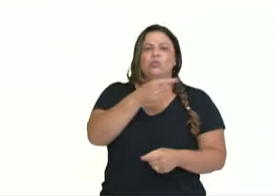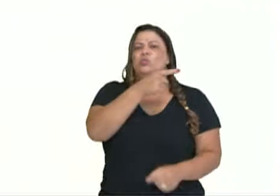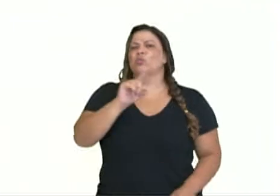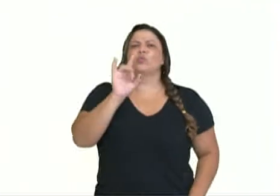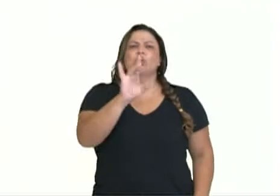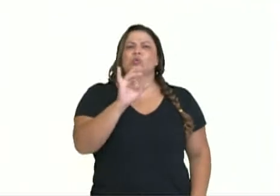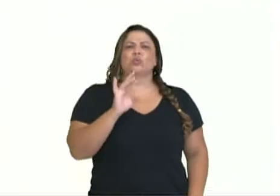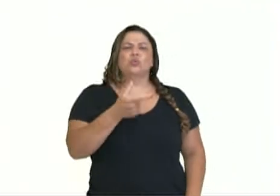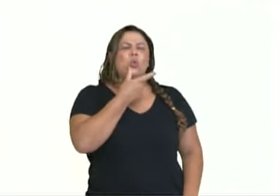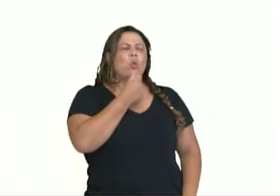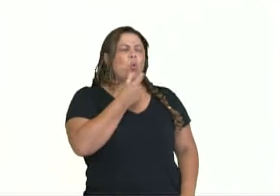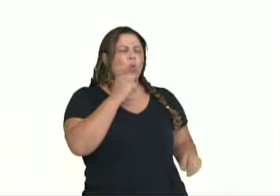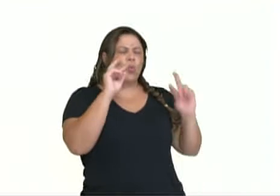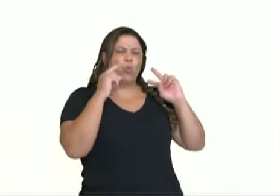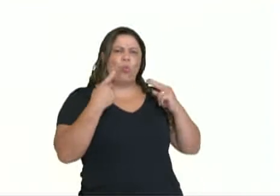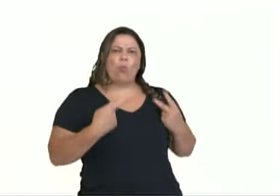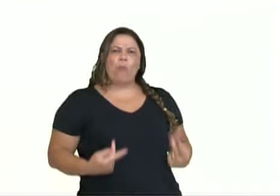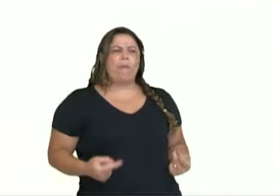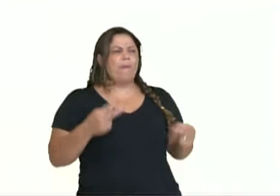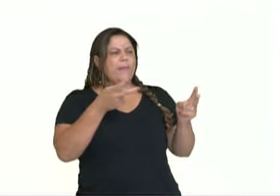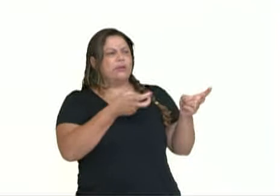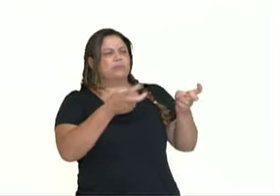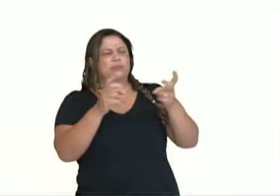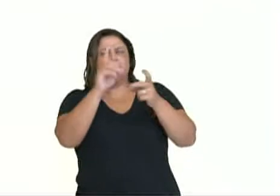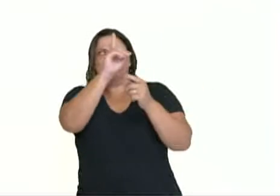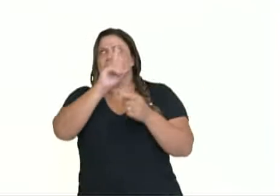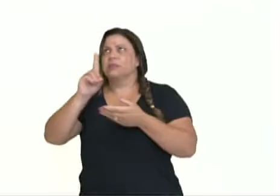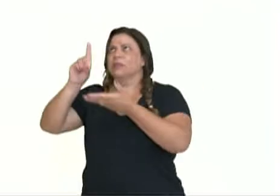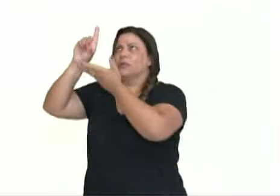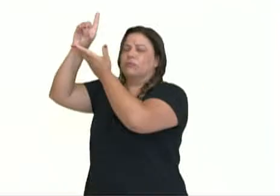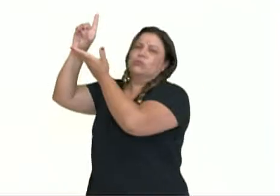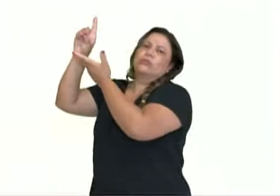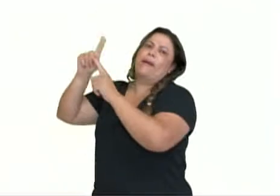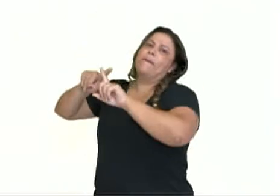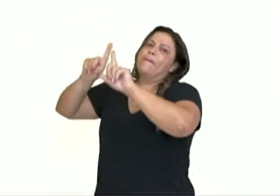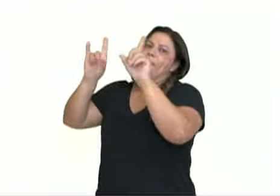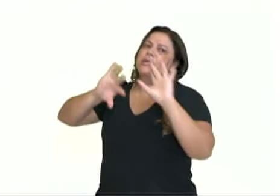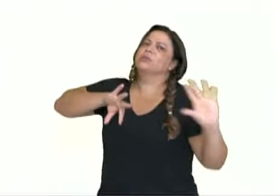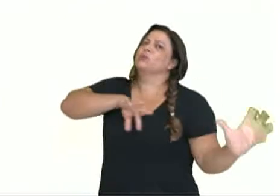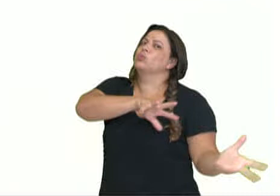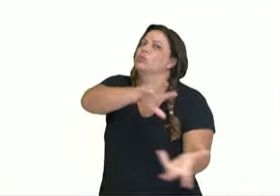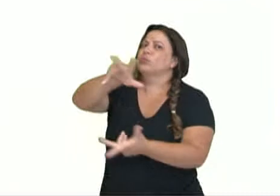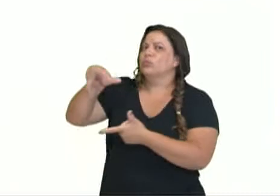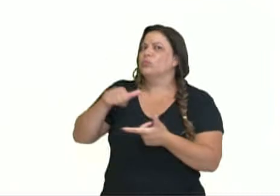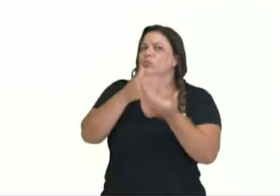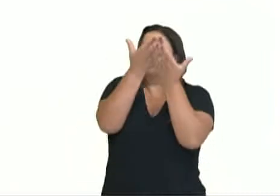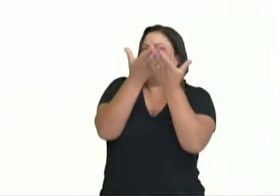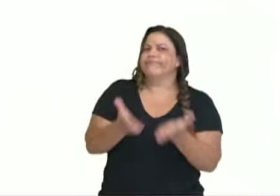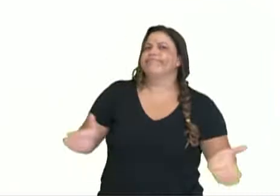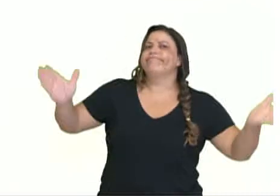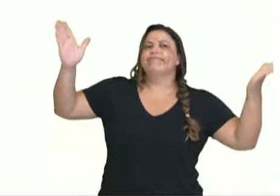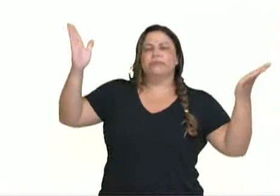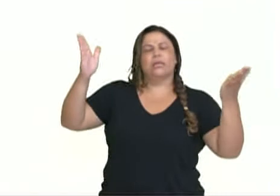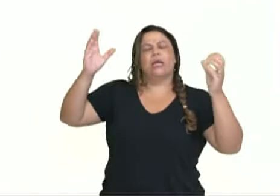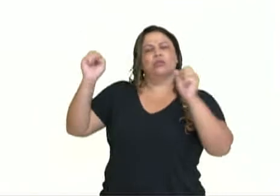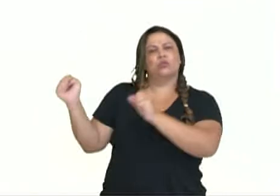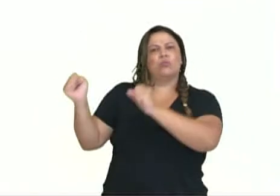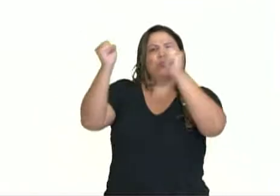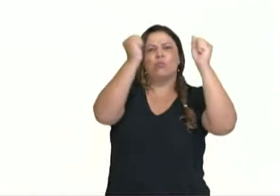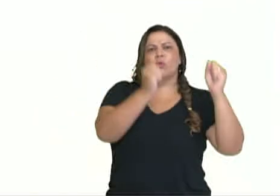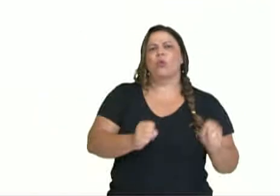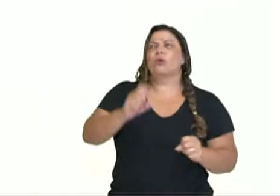um observador das coisas de Deus, e sim um mundo que expressa a grandeza de Deus, pensado como